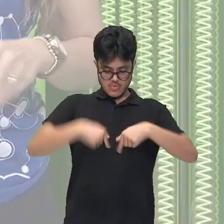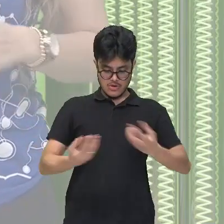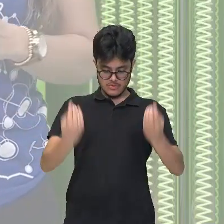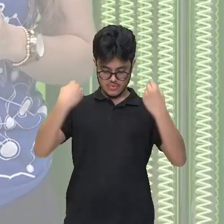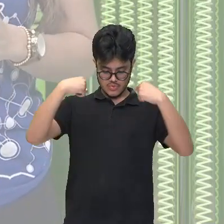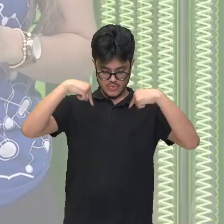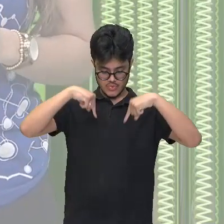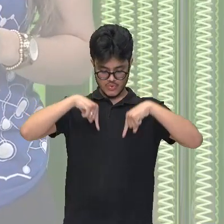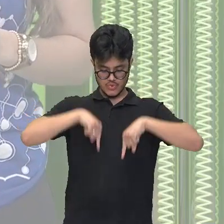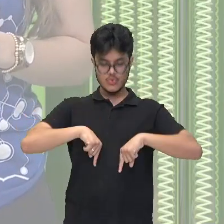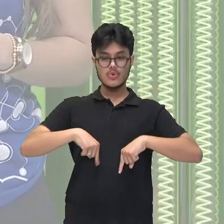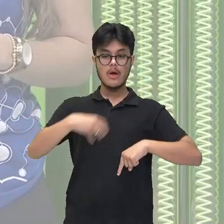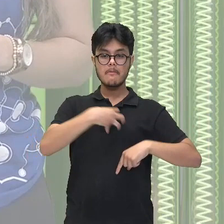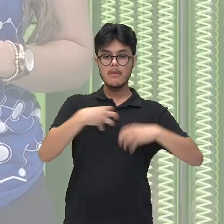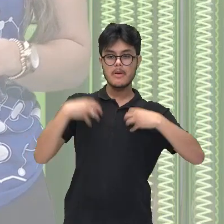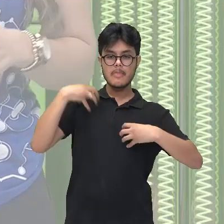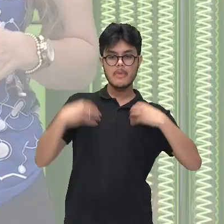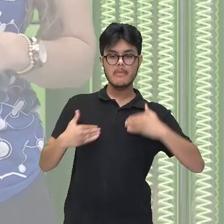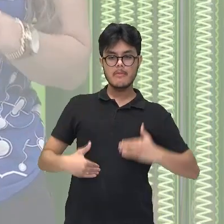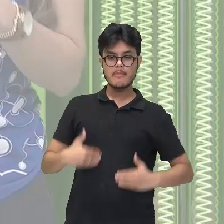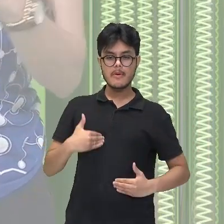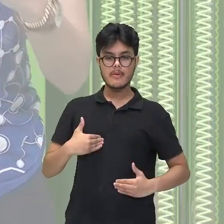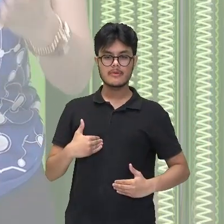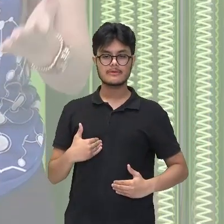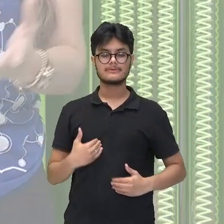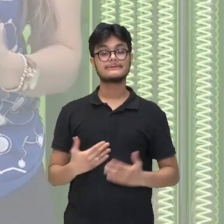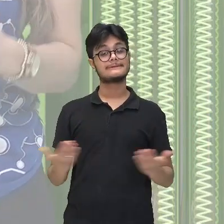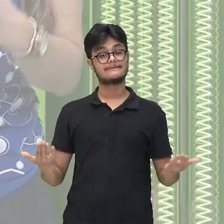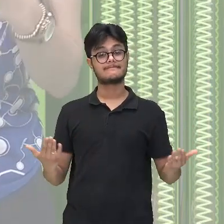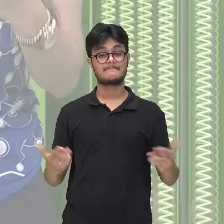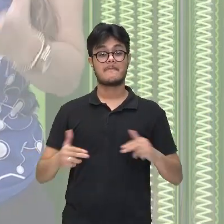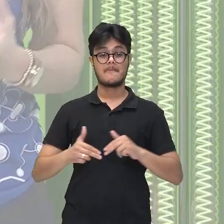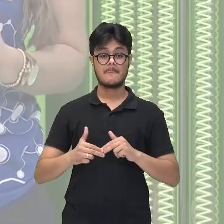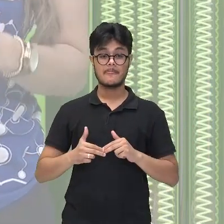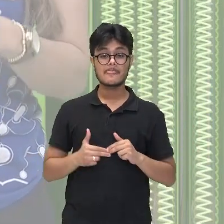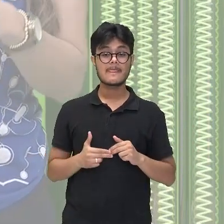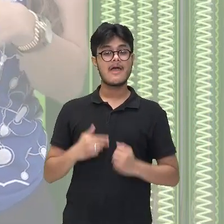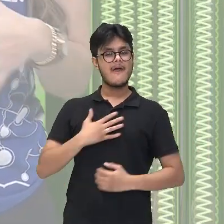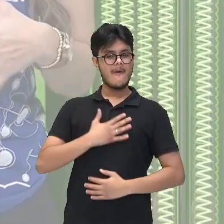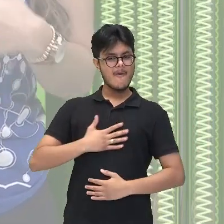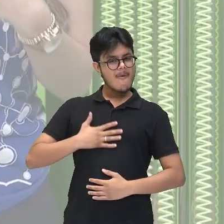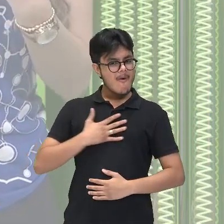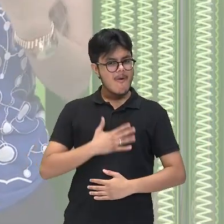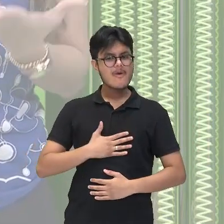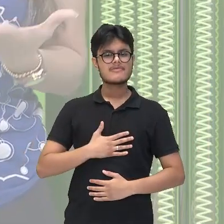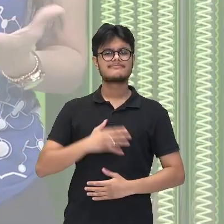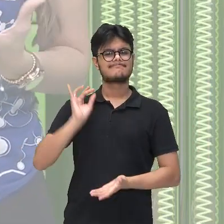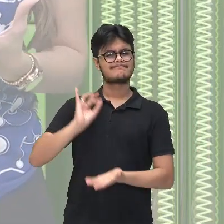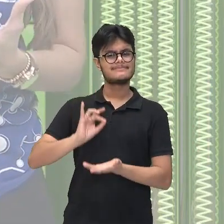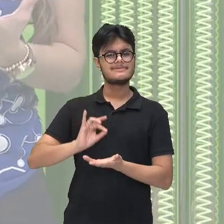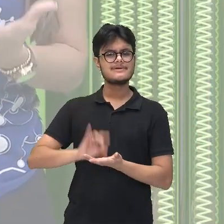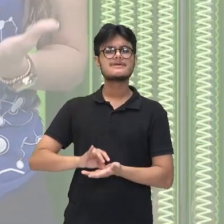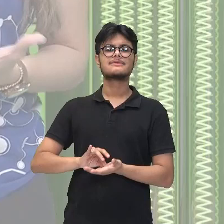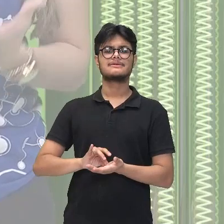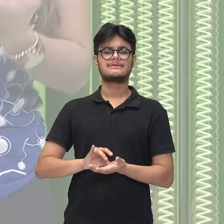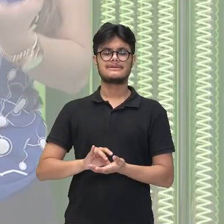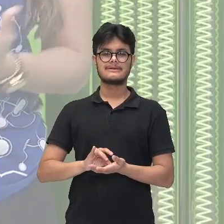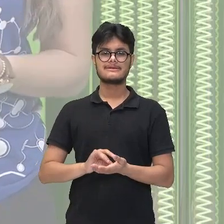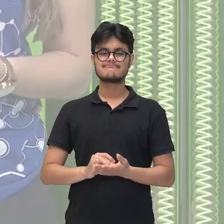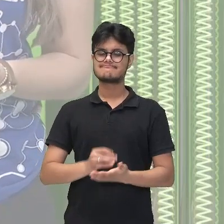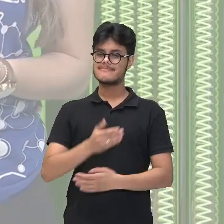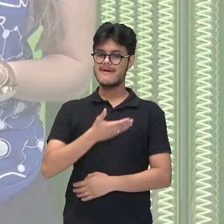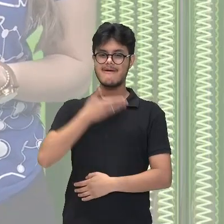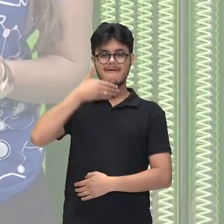em diversas partes do nosso corpo. Então, você fazer algo que você gosta, você desenvolver novos